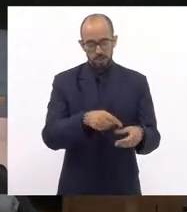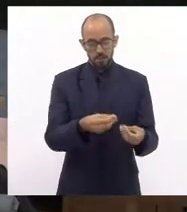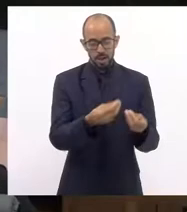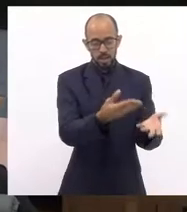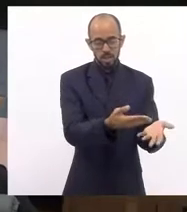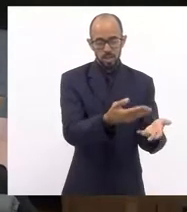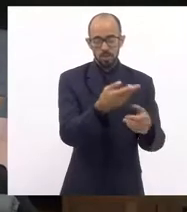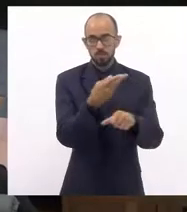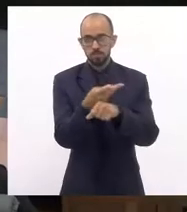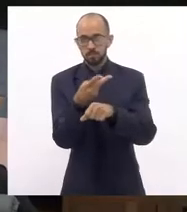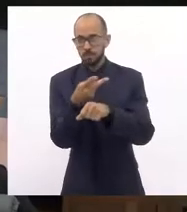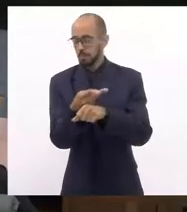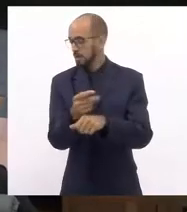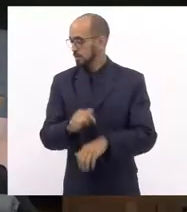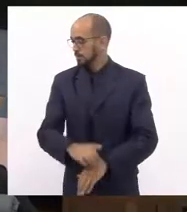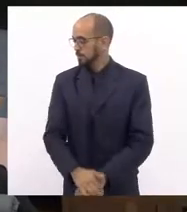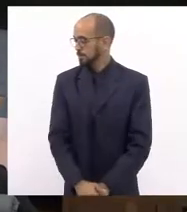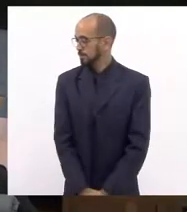títulos.